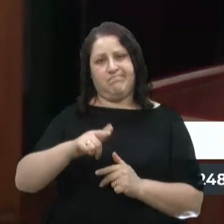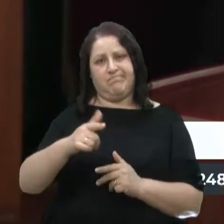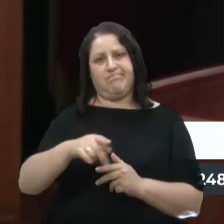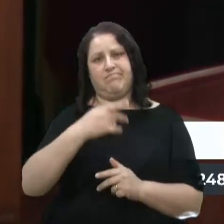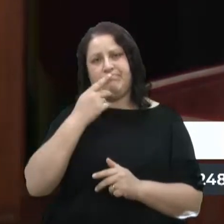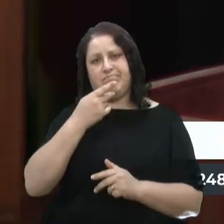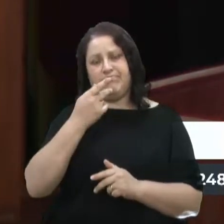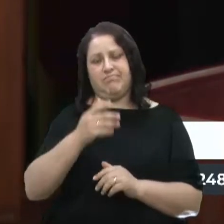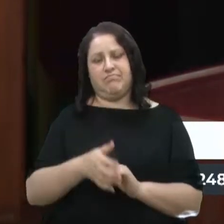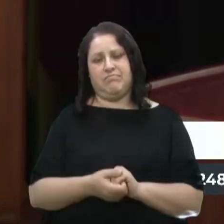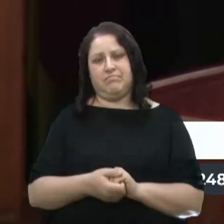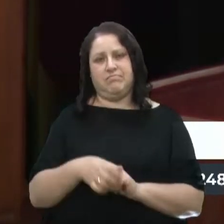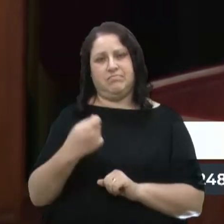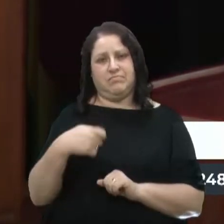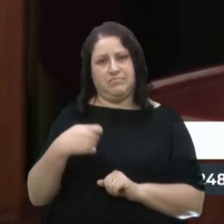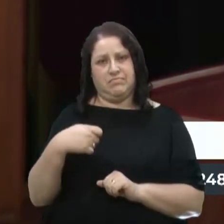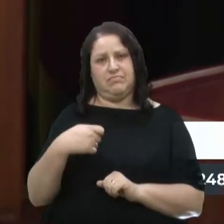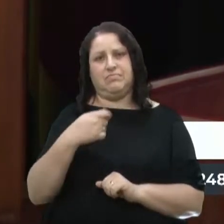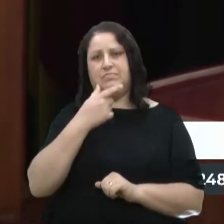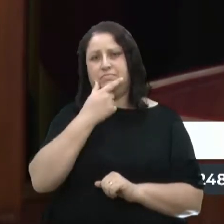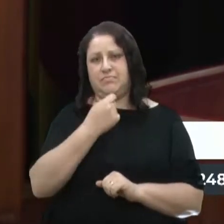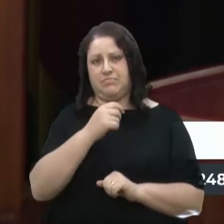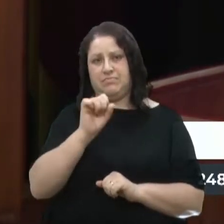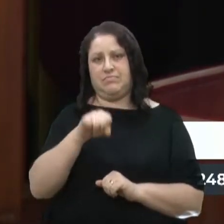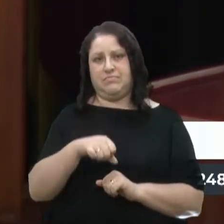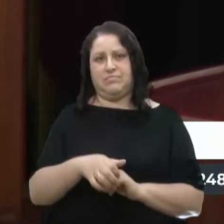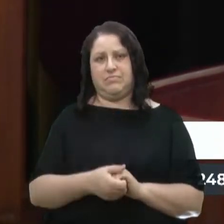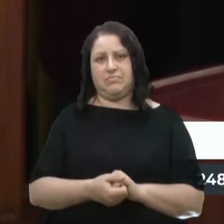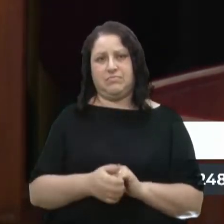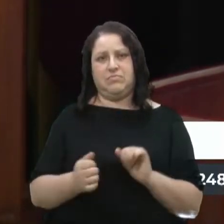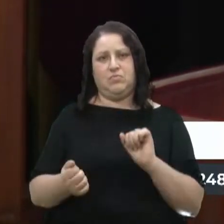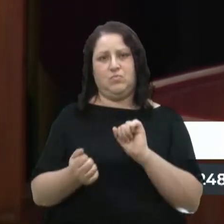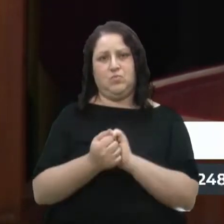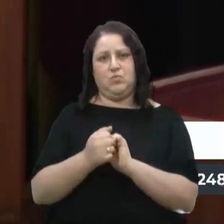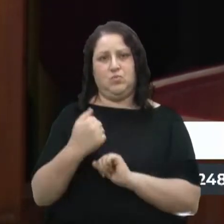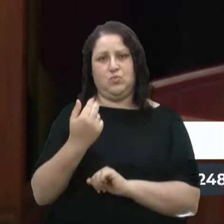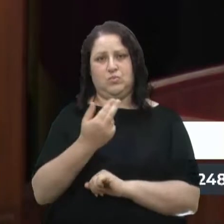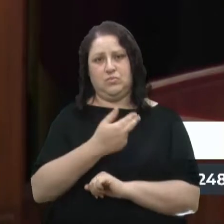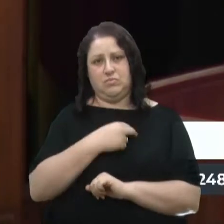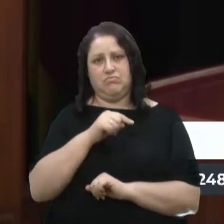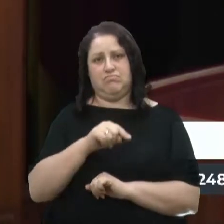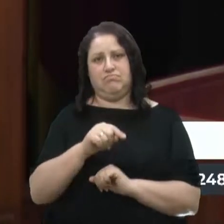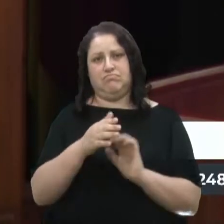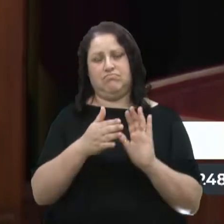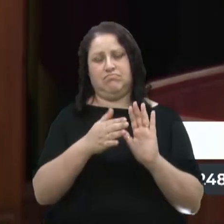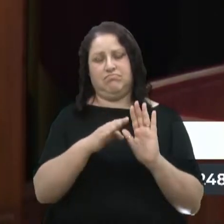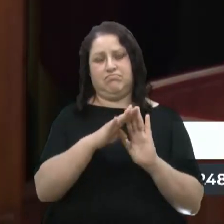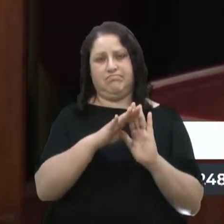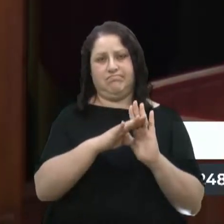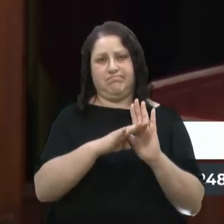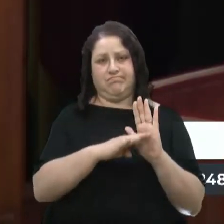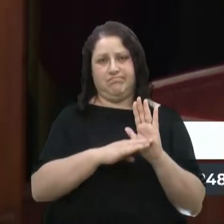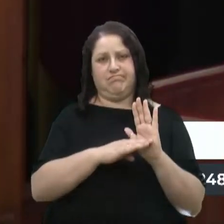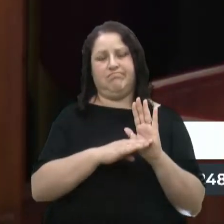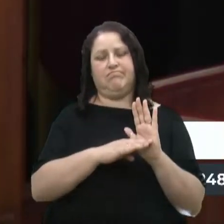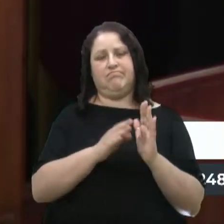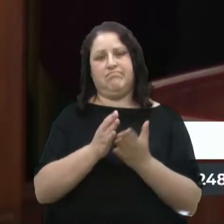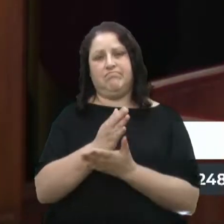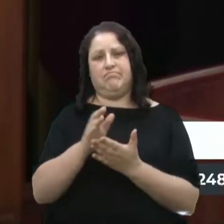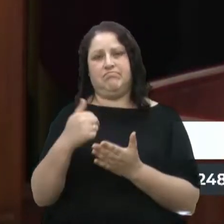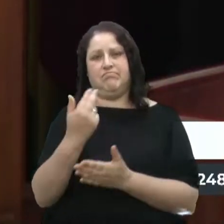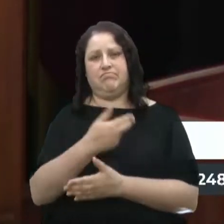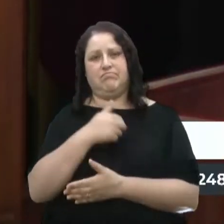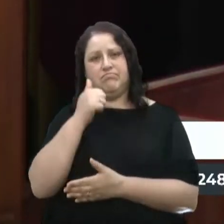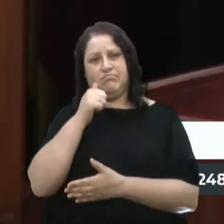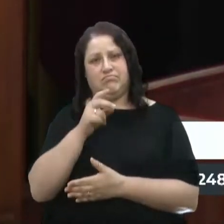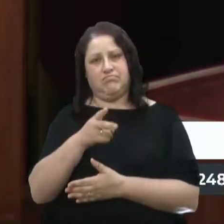palavras, a gente precisa dos homens junto conosco nessa pauta. Por vezes nós mulheres estamos